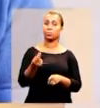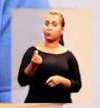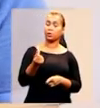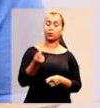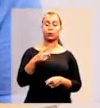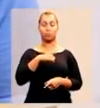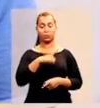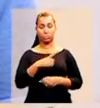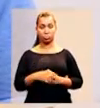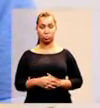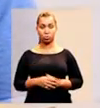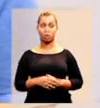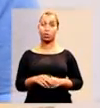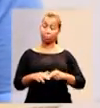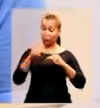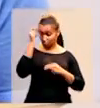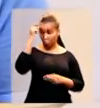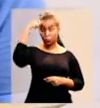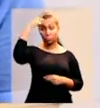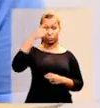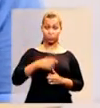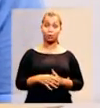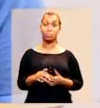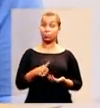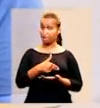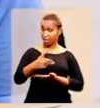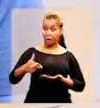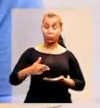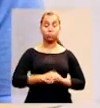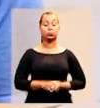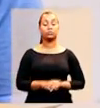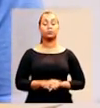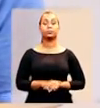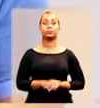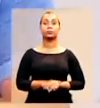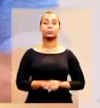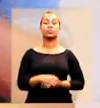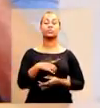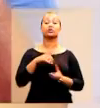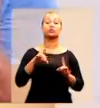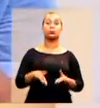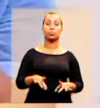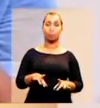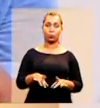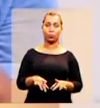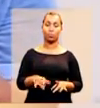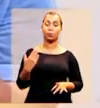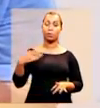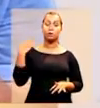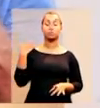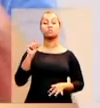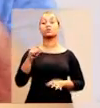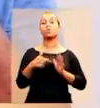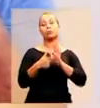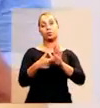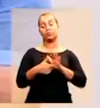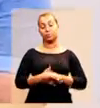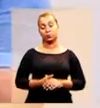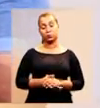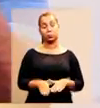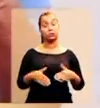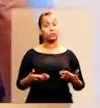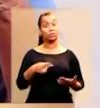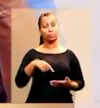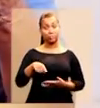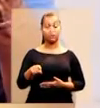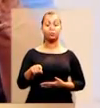também pela economia deles, é pela cultura, pela arte, não é? O que sobrou da civilização é sua